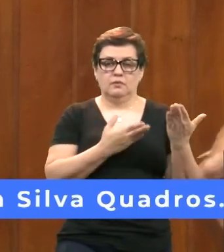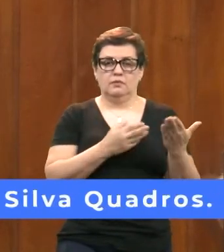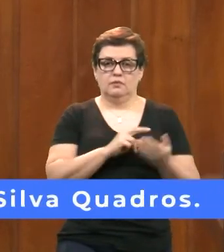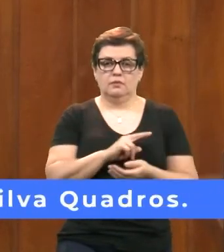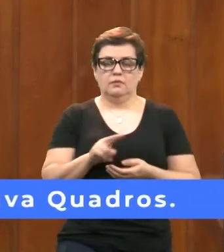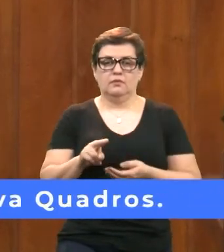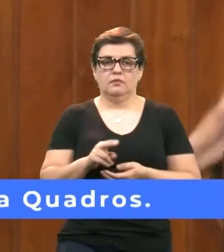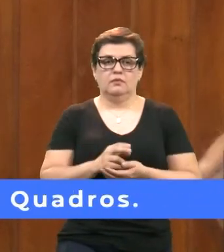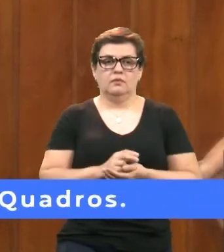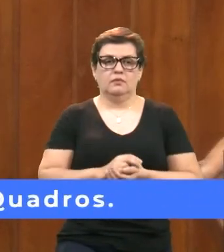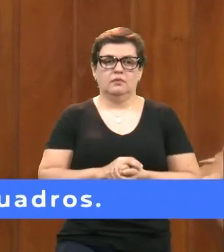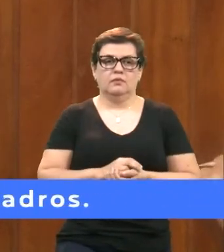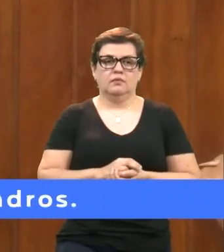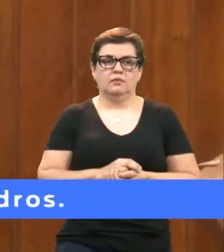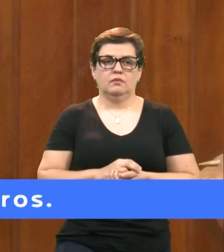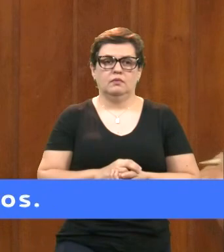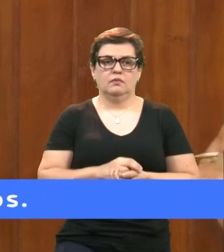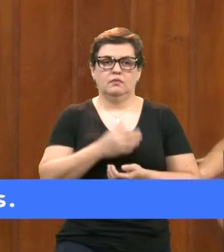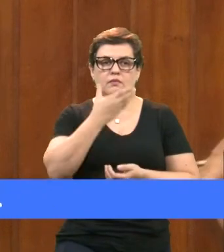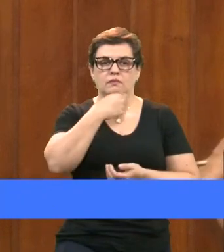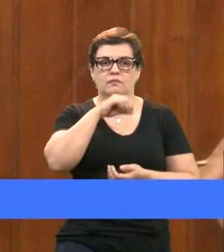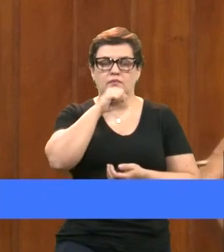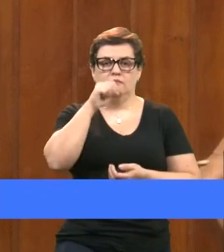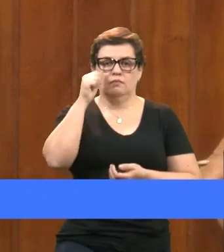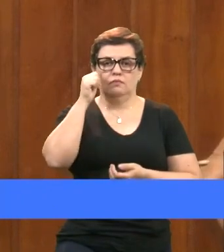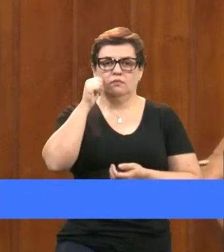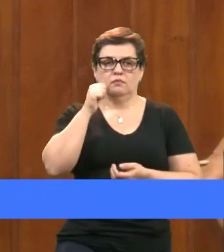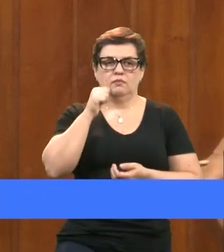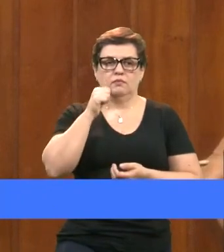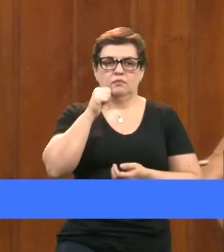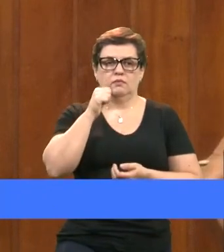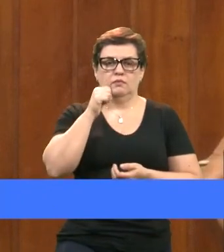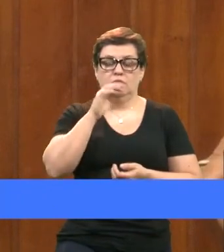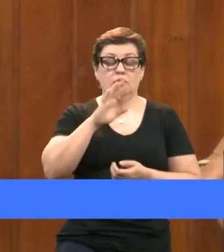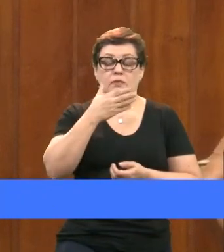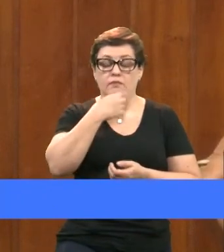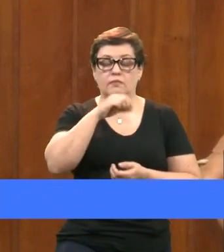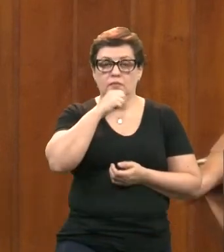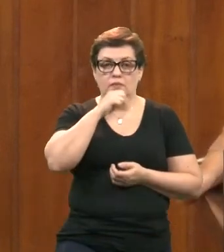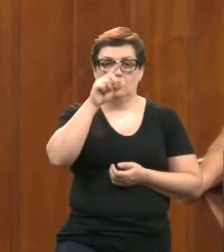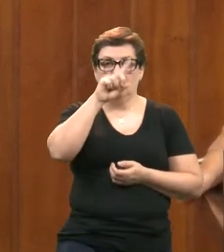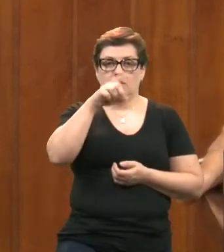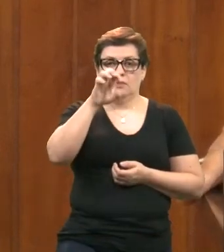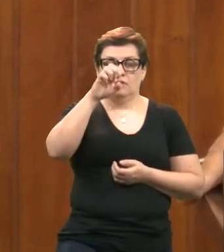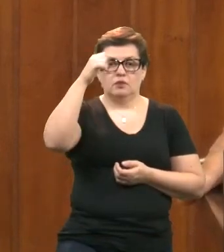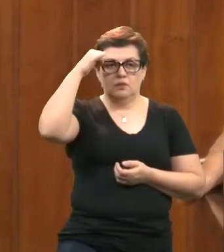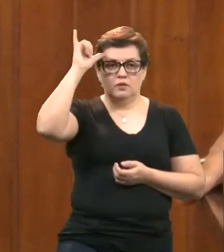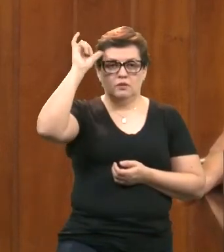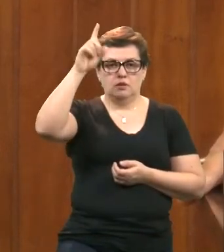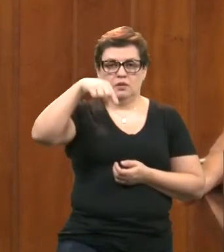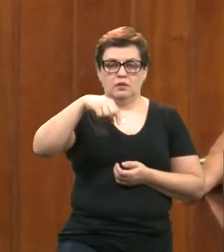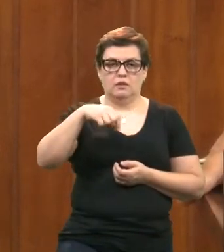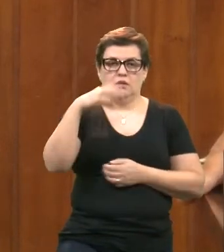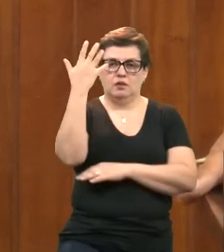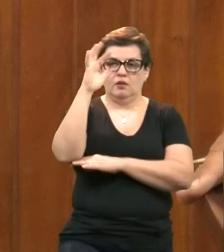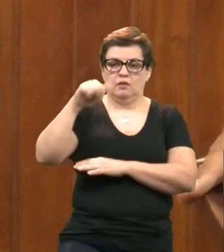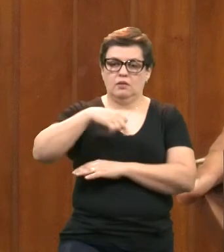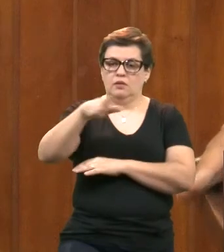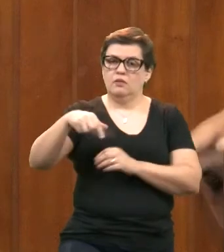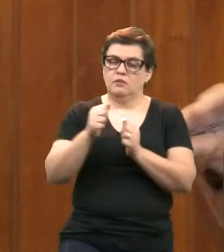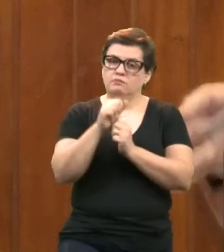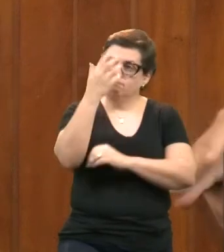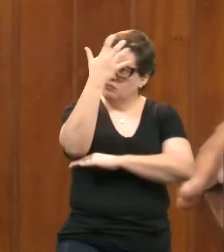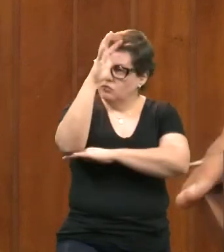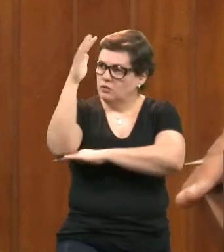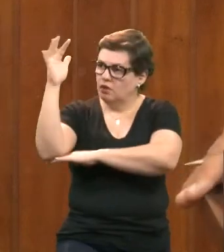nome do pai, do Zé do Boi, e é uma praça bem arborizada, e a população clama